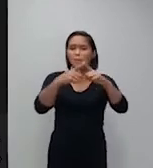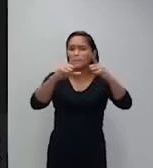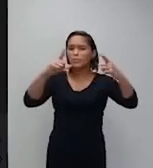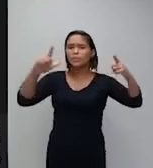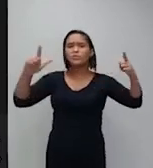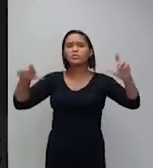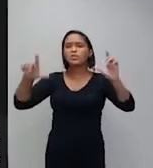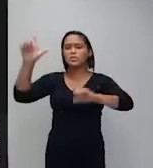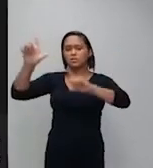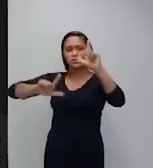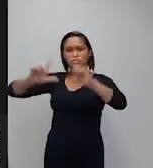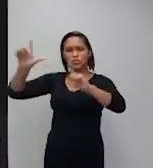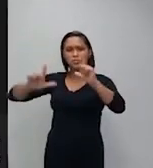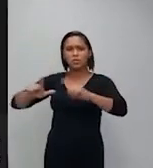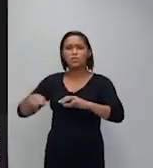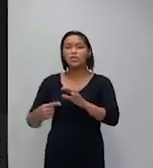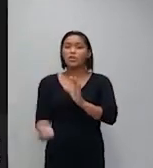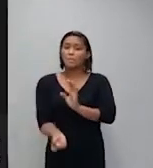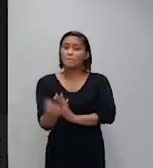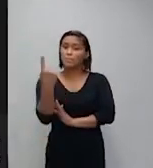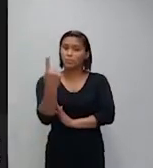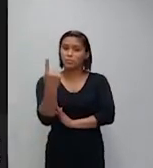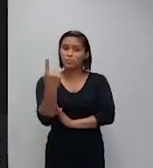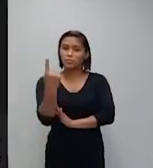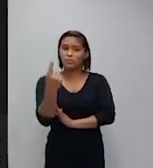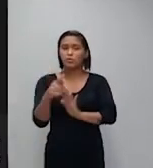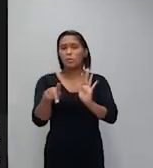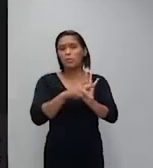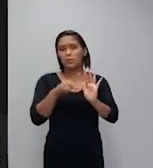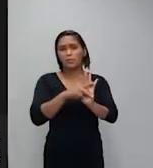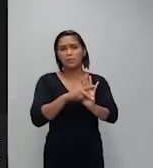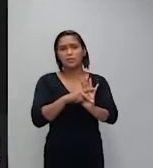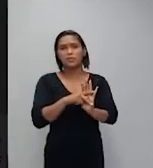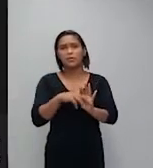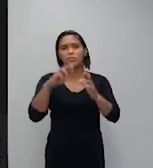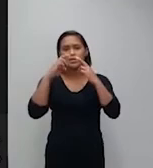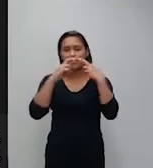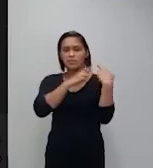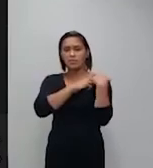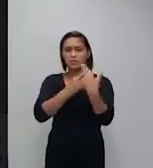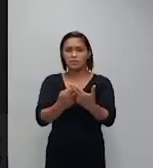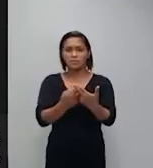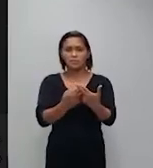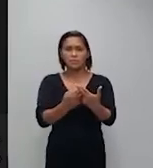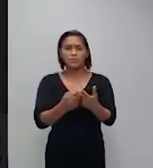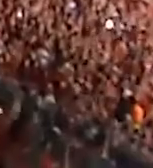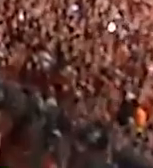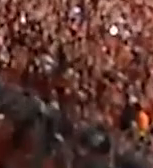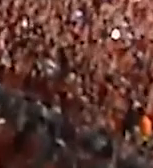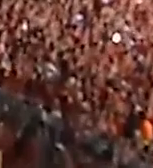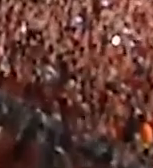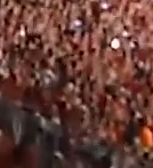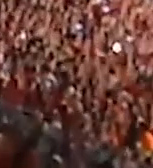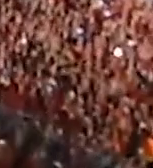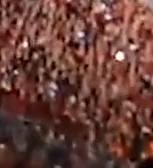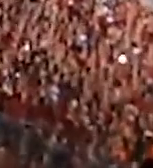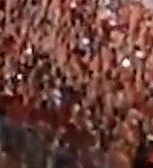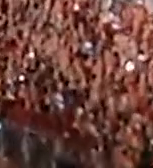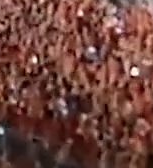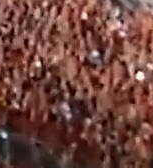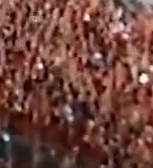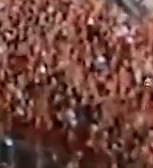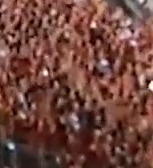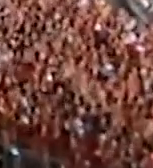presumível. Para a ministra, embora não seja possível presumir que o torcedor tenha dado autorização, o cenário